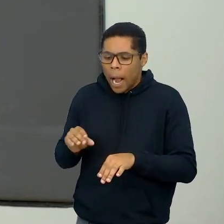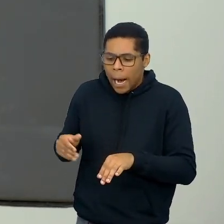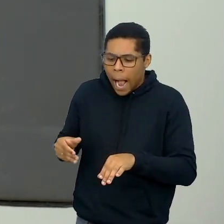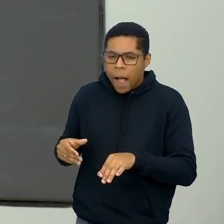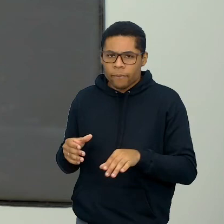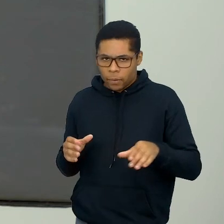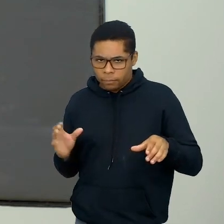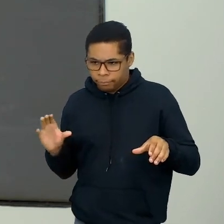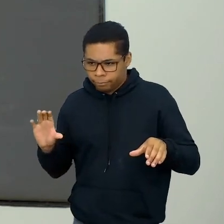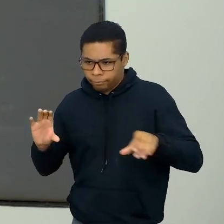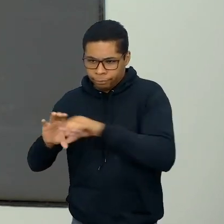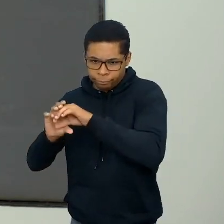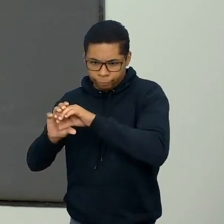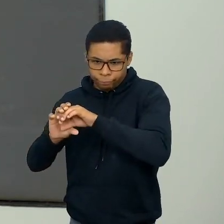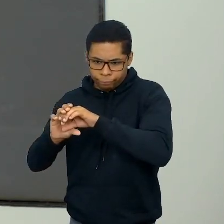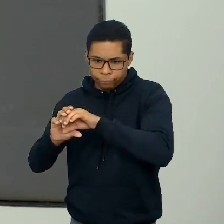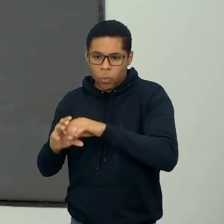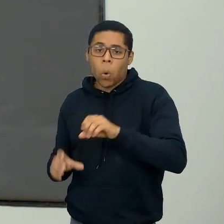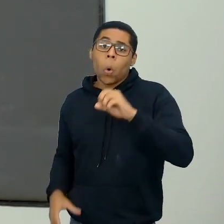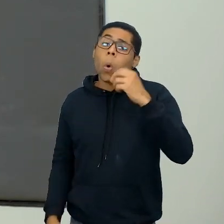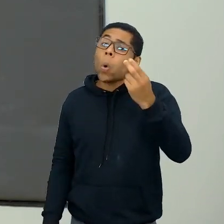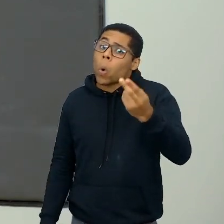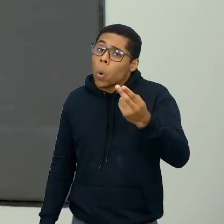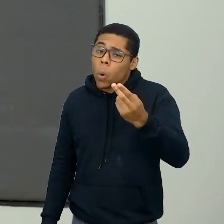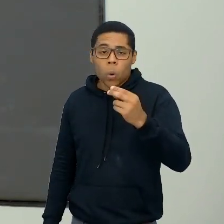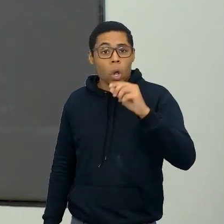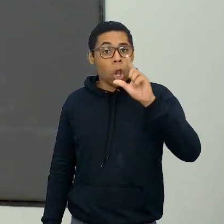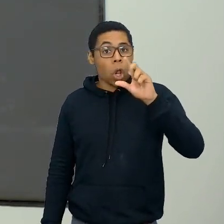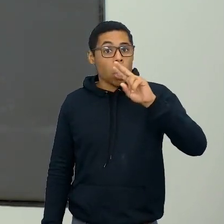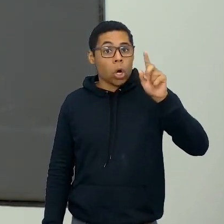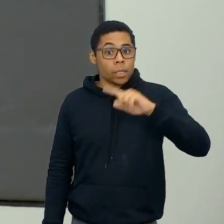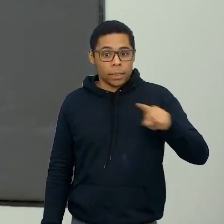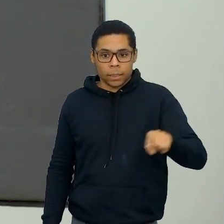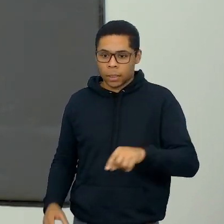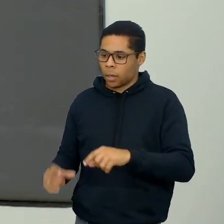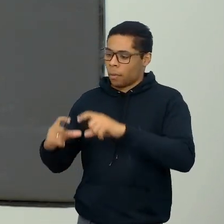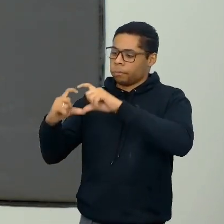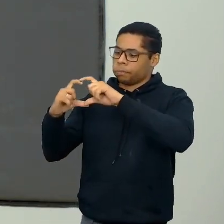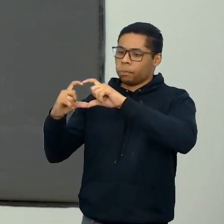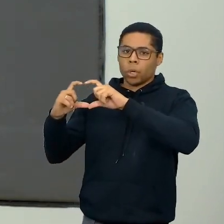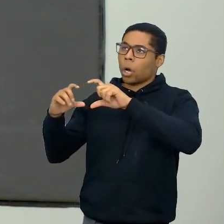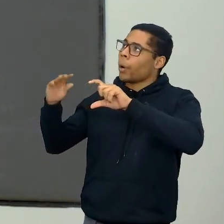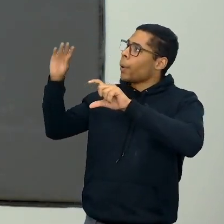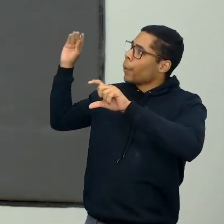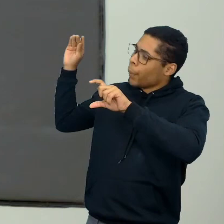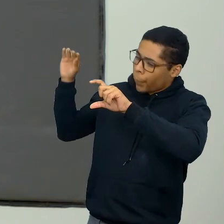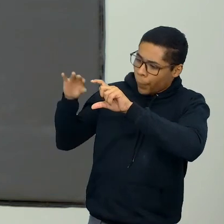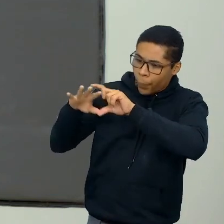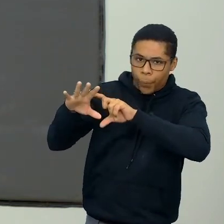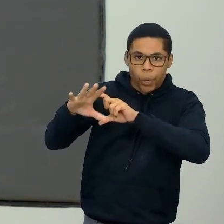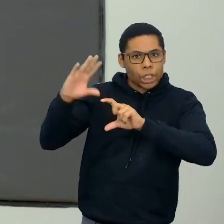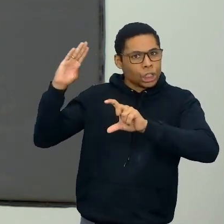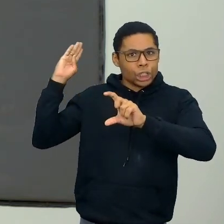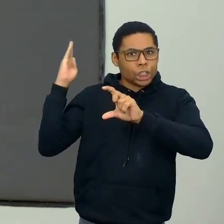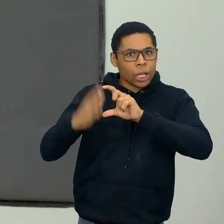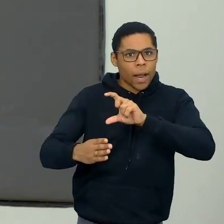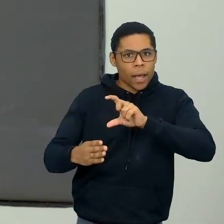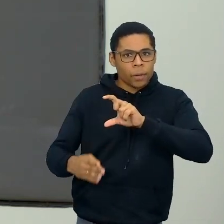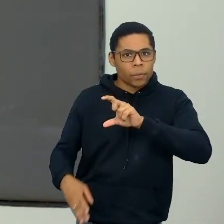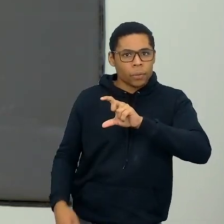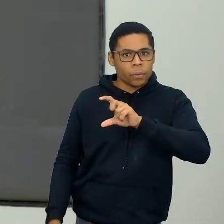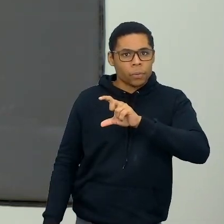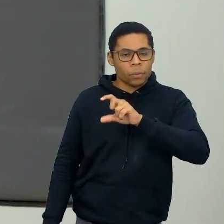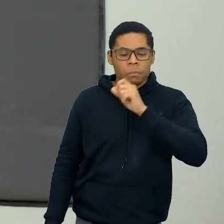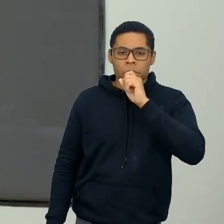que a luz, olha a hipótese, ou será que a luz, com uma abertura assim, a luz do sol, já entra aqui e já faz o serviço de